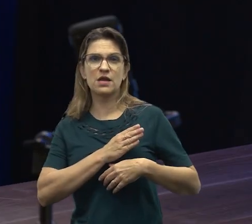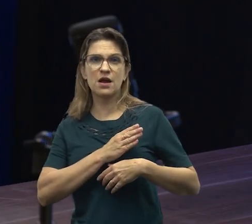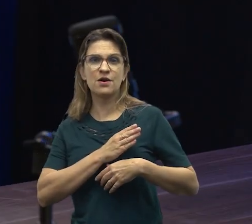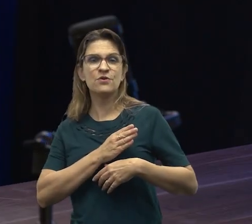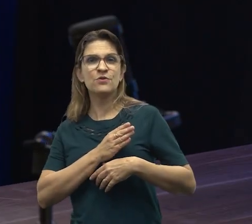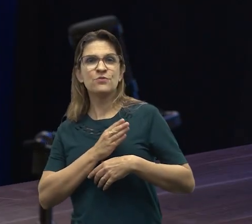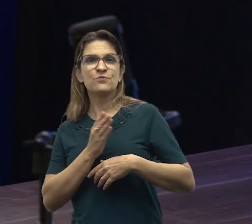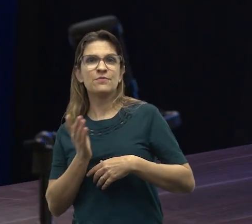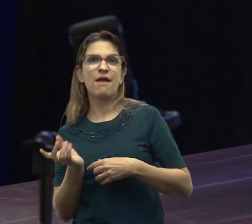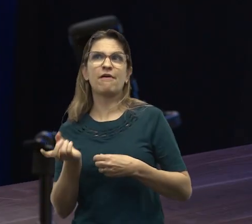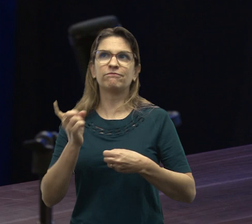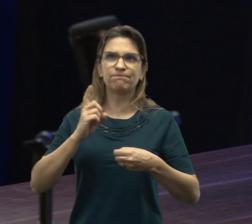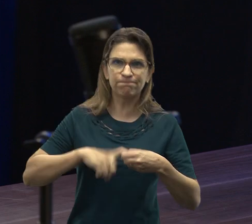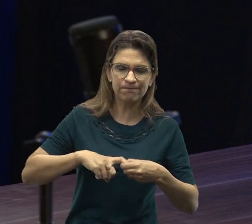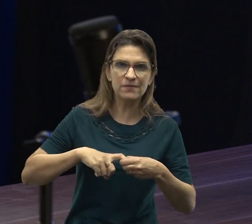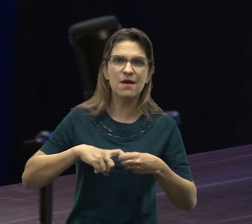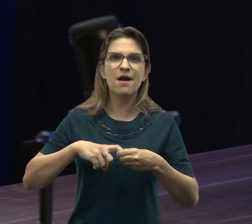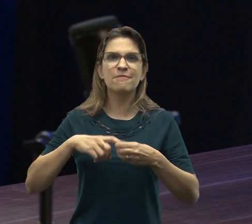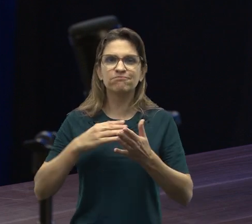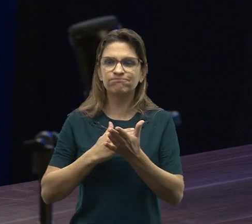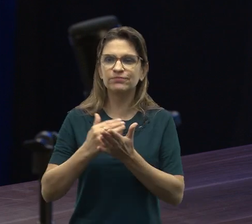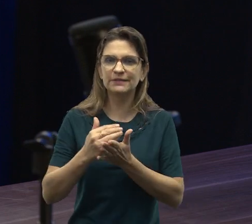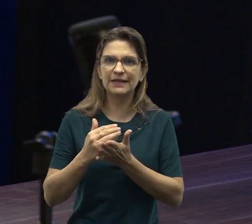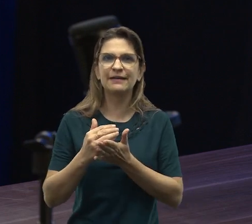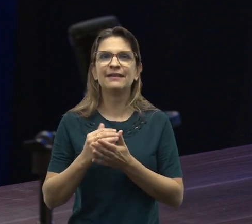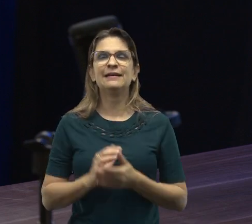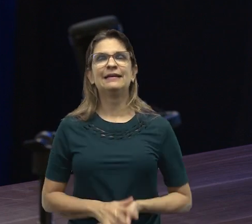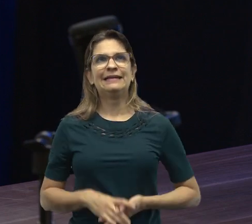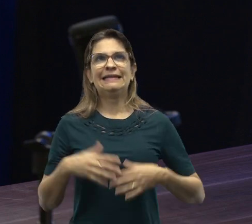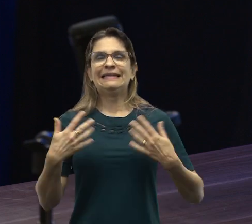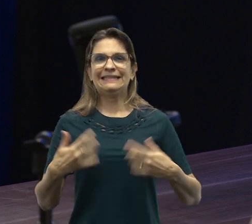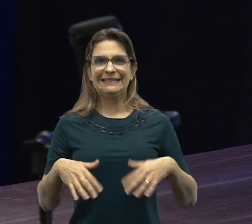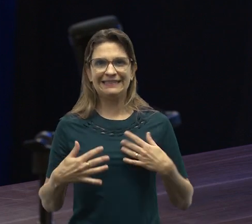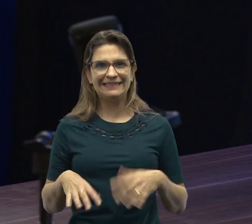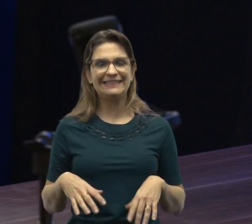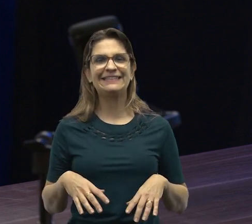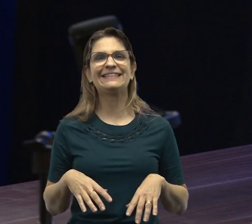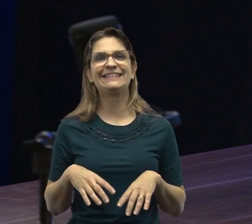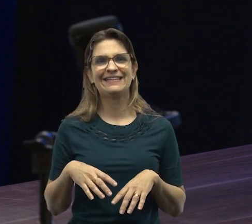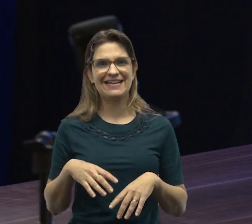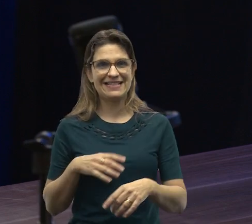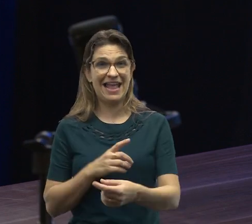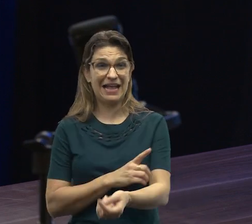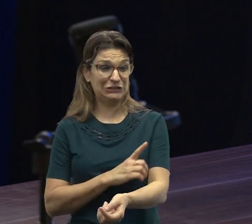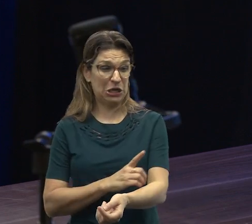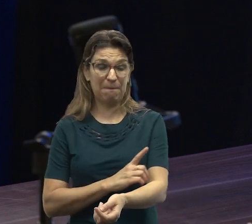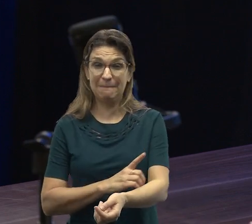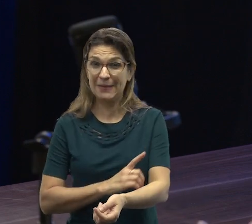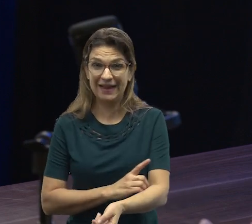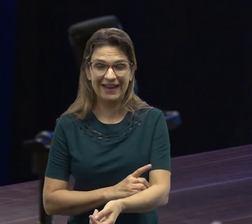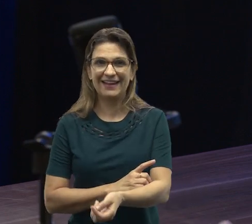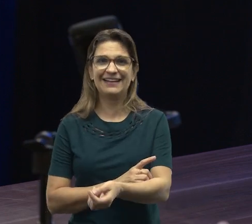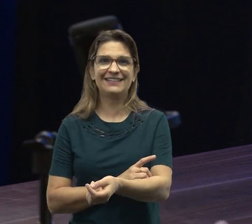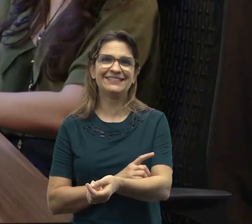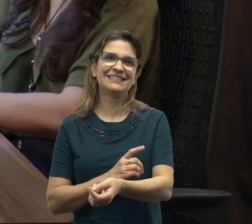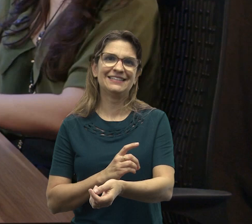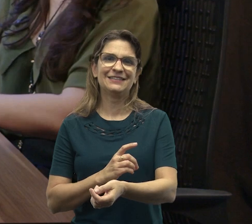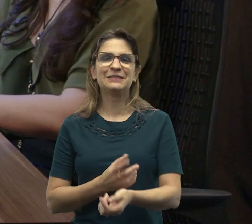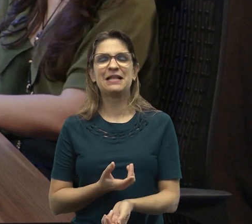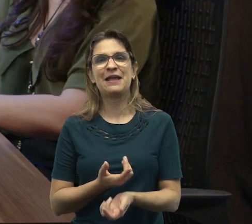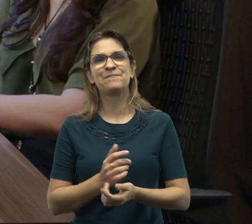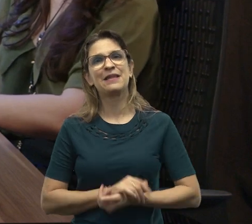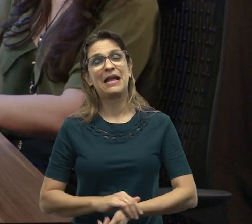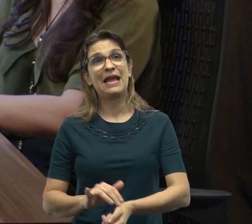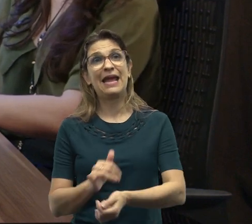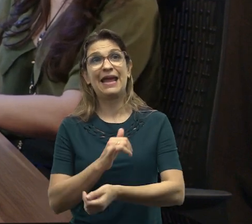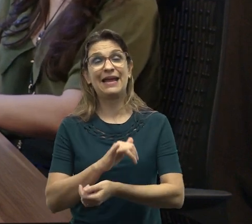contribuiu bastante, né? Me estressou muito, eu saí de lá pré-diabético, colesterol alto, porque eu não conseguia, infelizmente, priorizar essas áreas